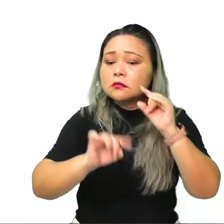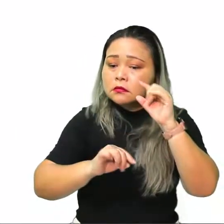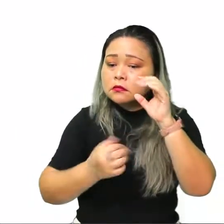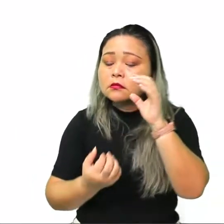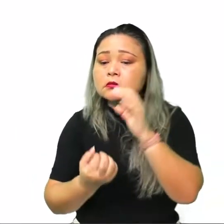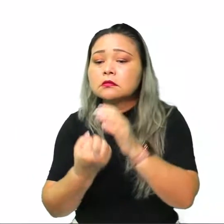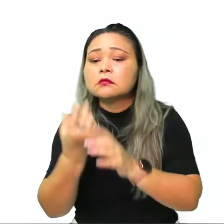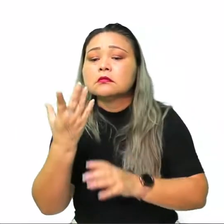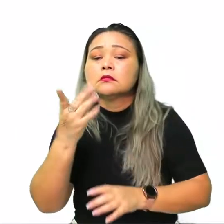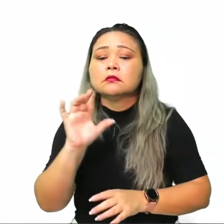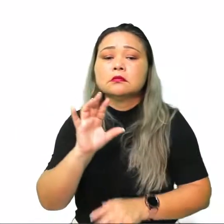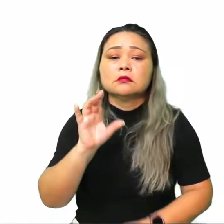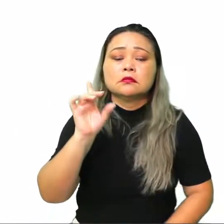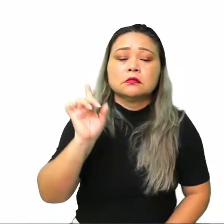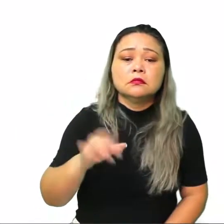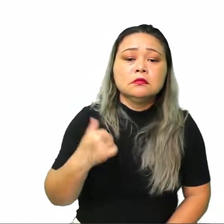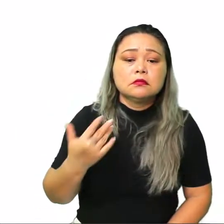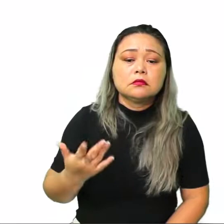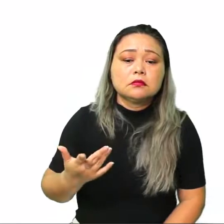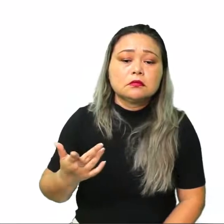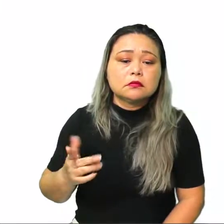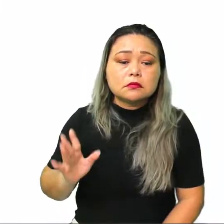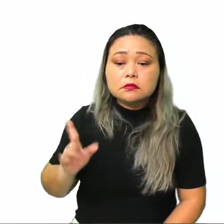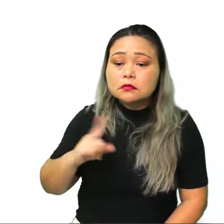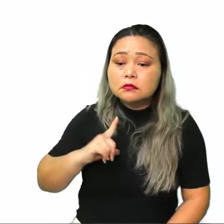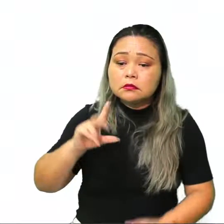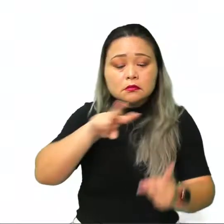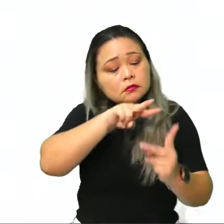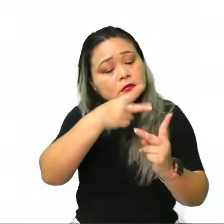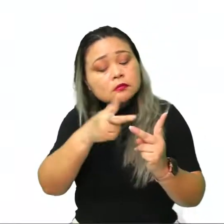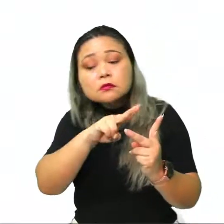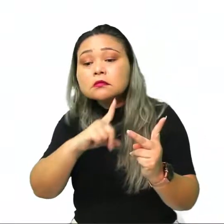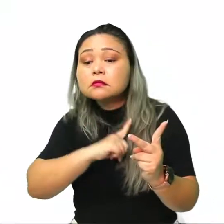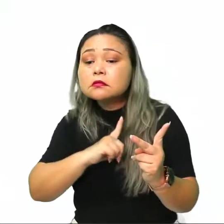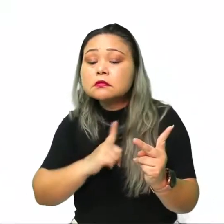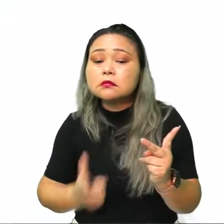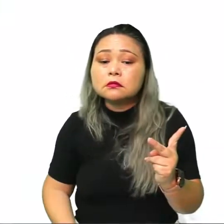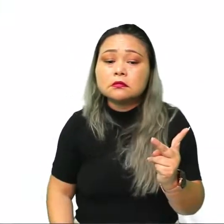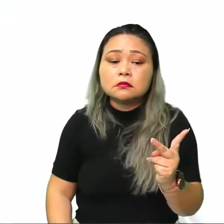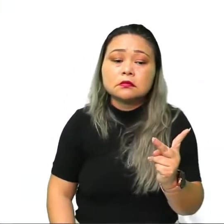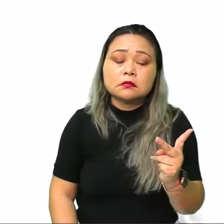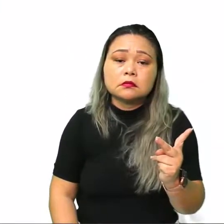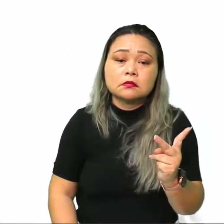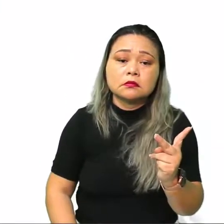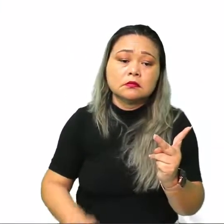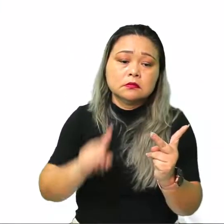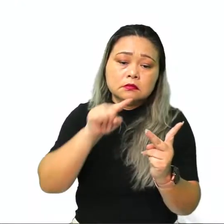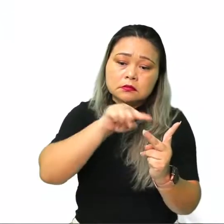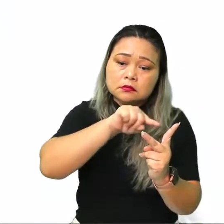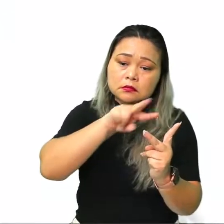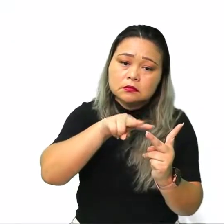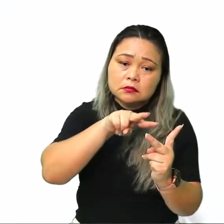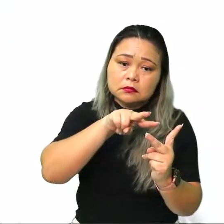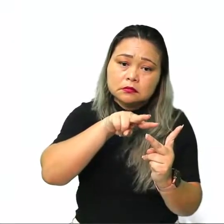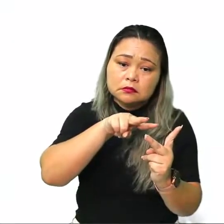surgem, então, as substâncias orgânicas. E aí você tem duas hipóteses, tá? A hipótese